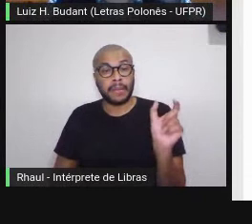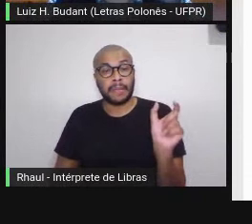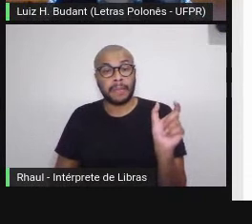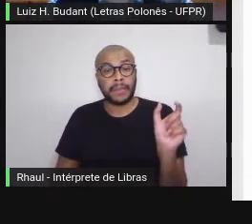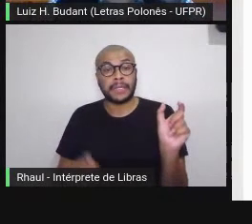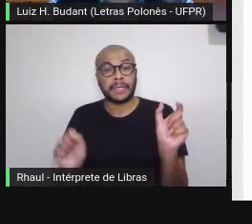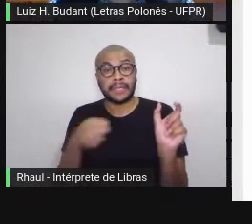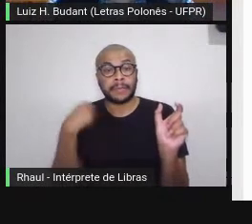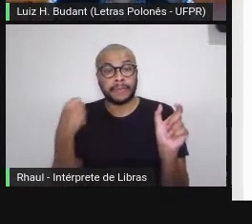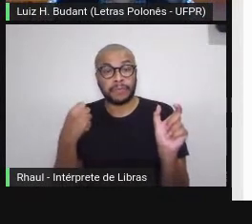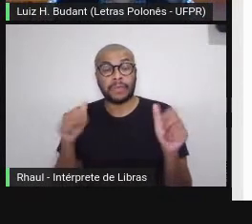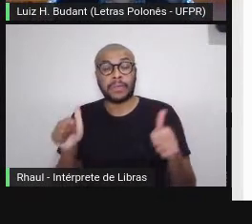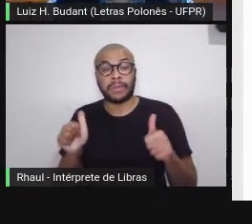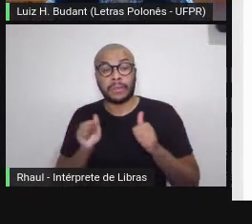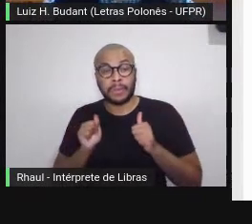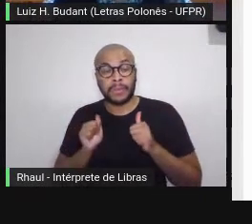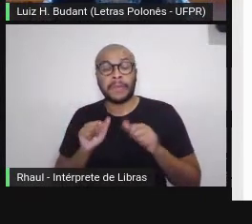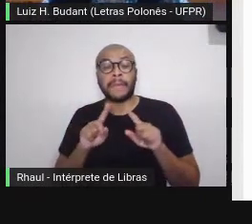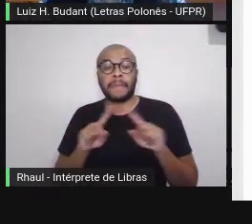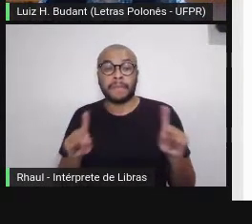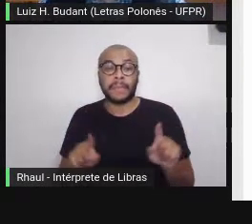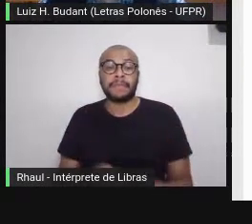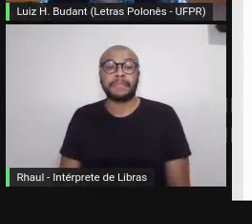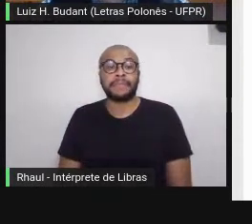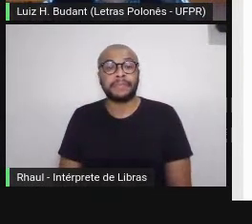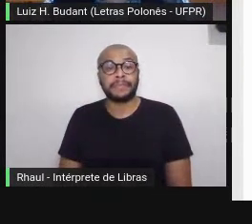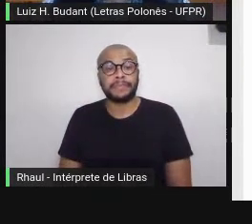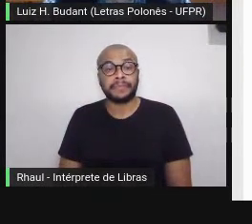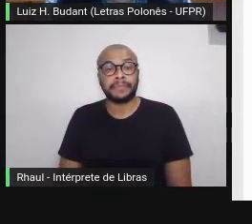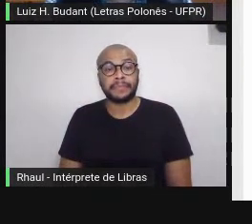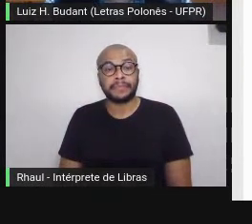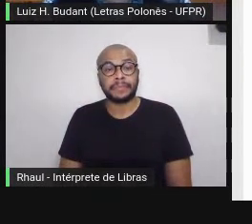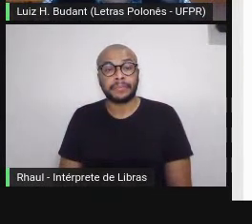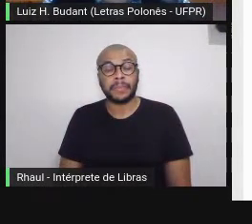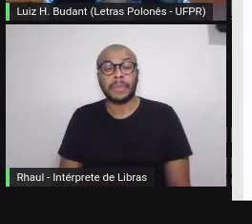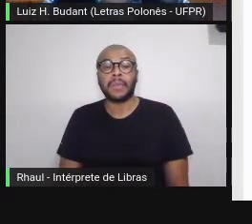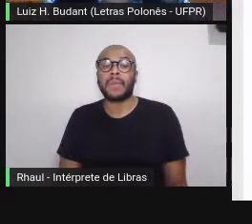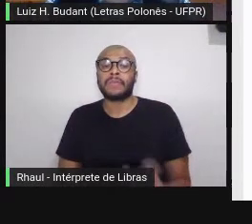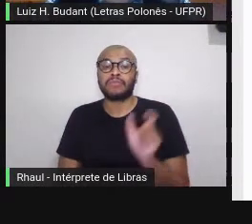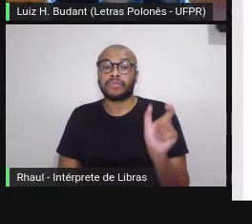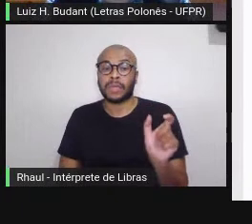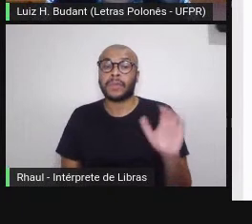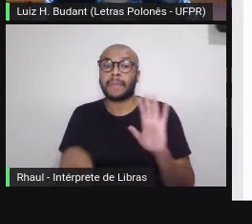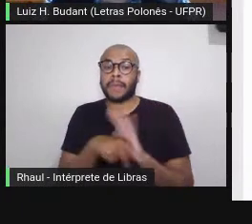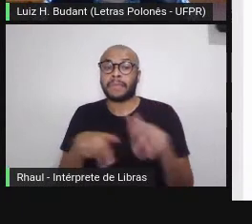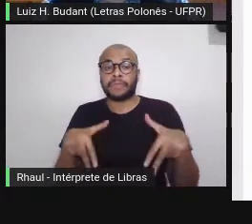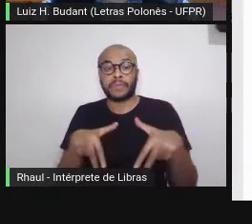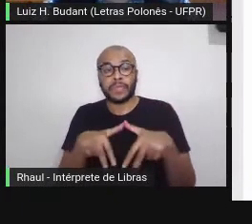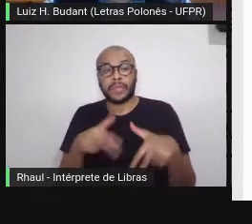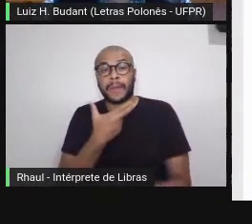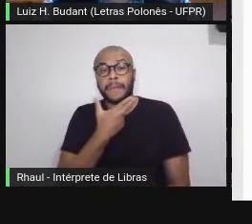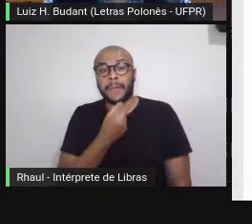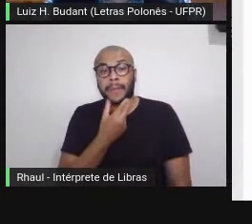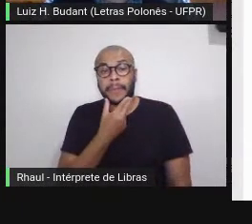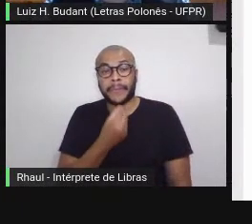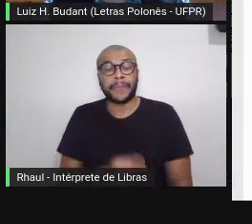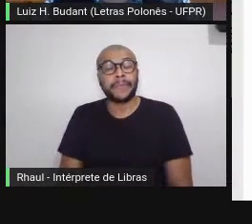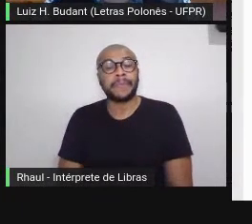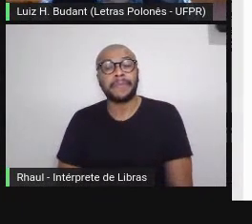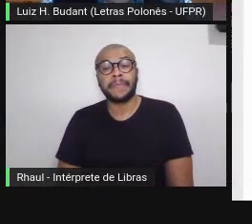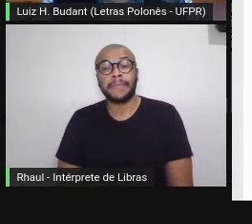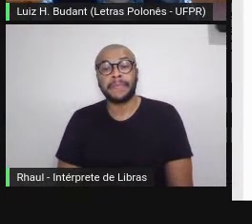cerveja, que é do gênero neutro, mas como a palavra gość, que é hóspede, do gênero masculino. Então, to jest pan